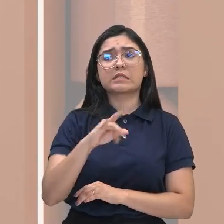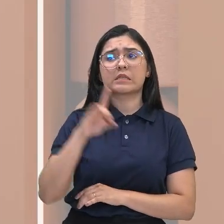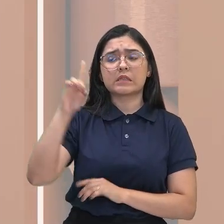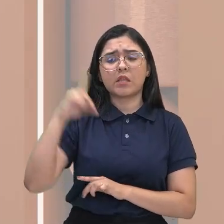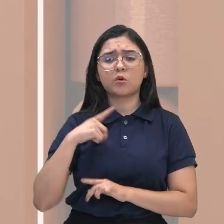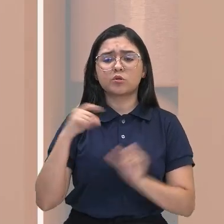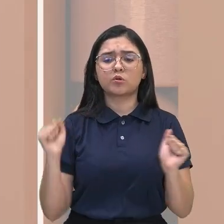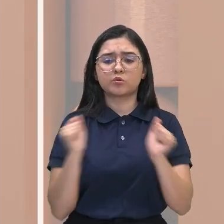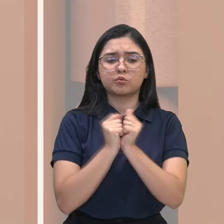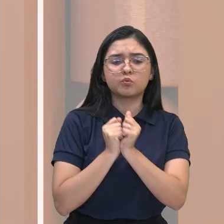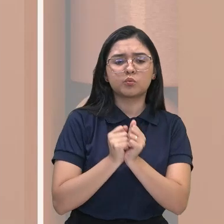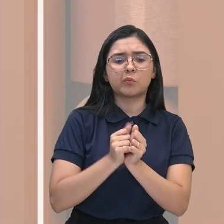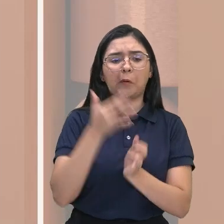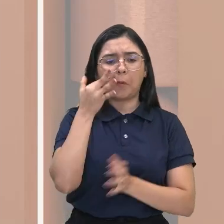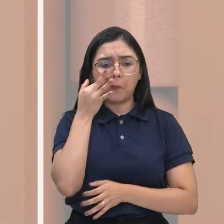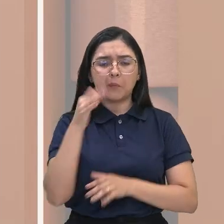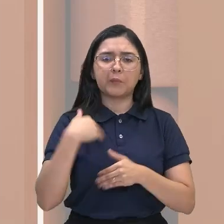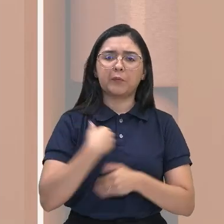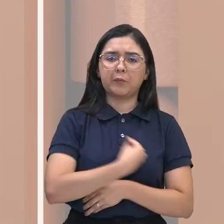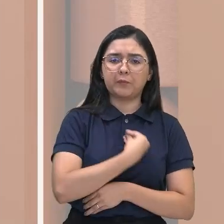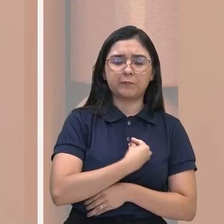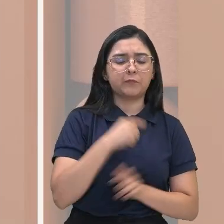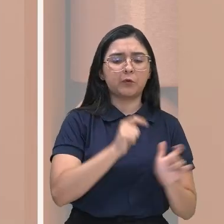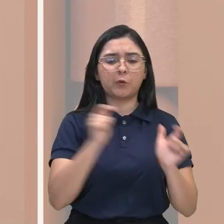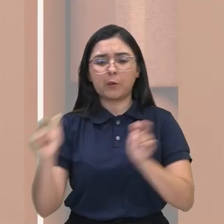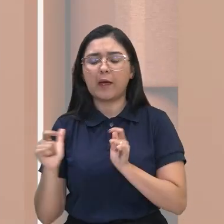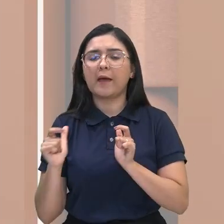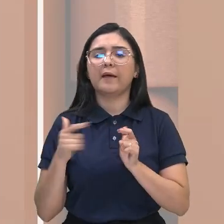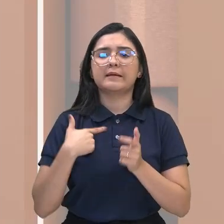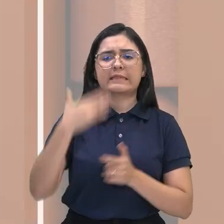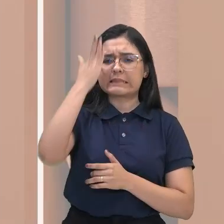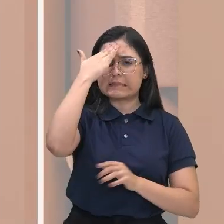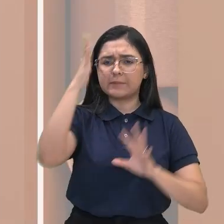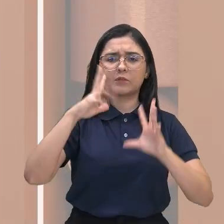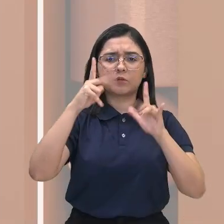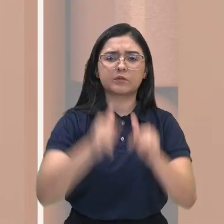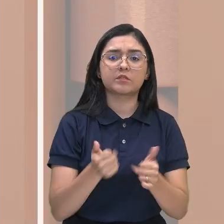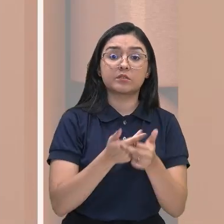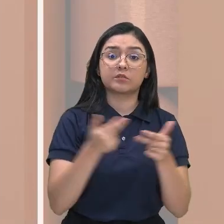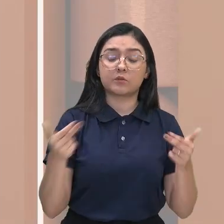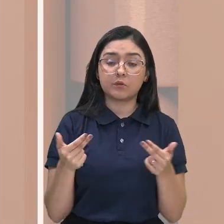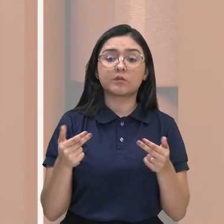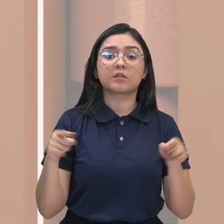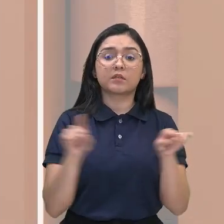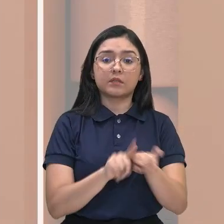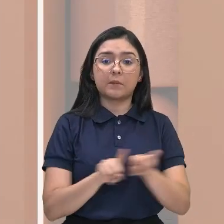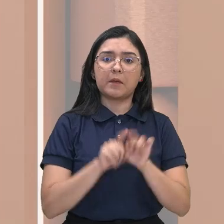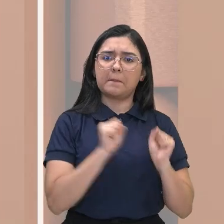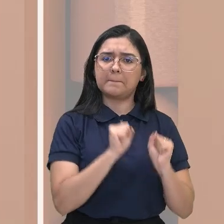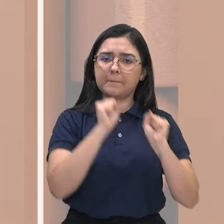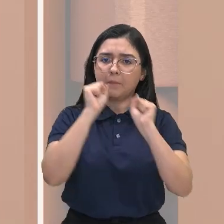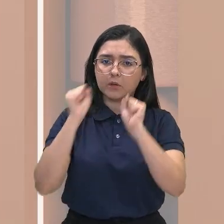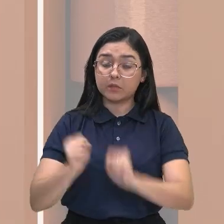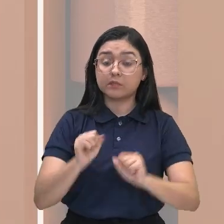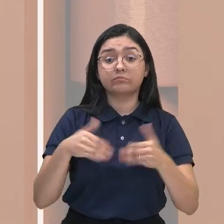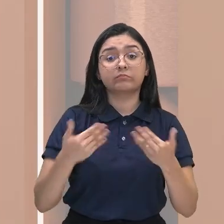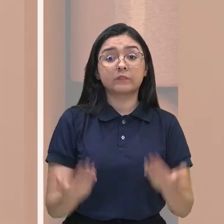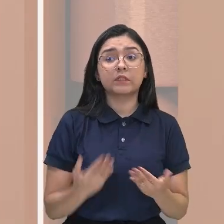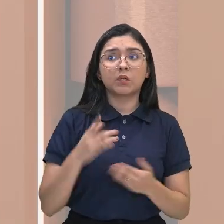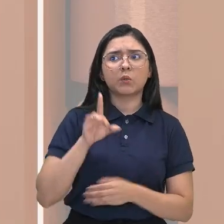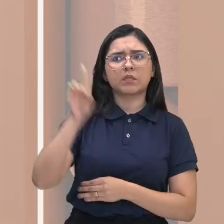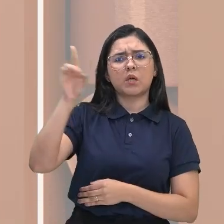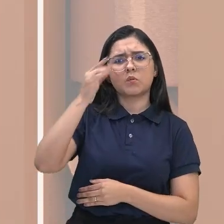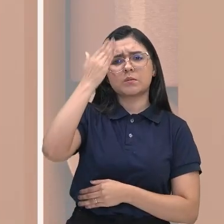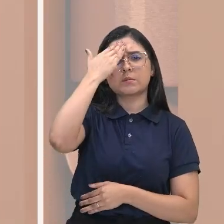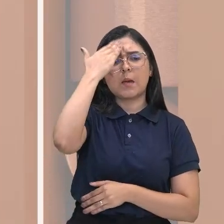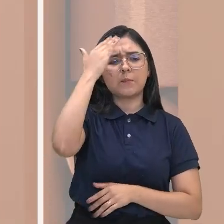onipresente e onisciente, ou seja, está em todo lugar, sabe de todas as coisas e é todo poderoso, obviamente ele sabe